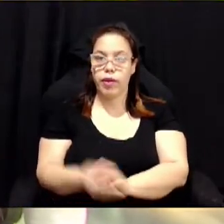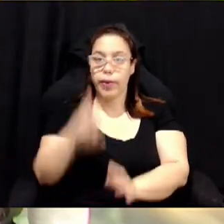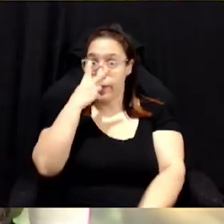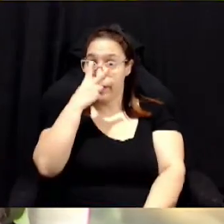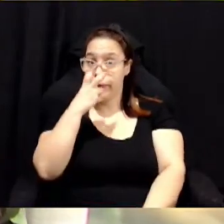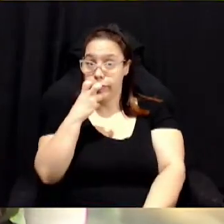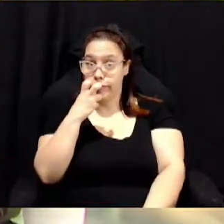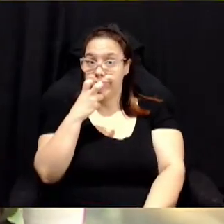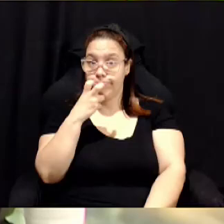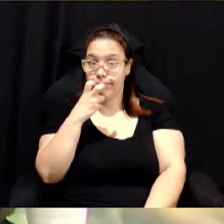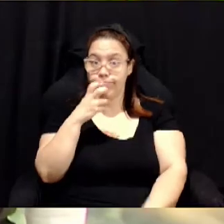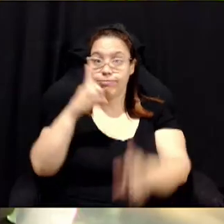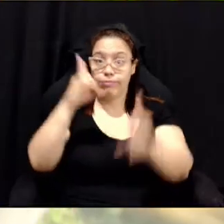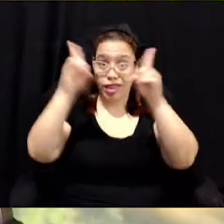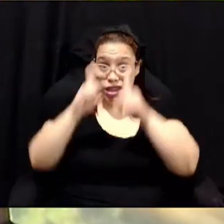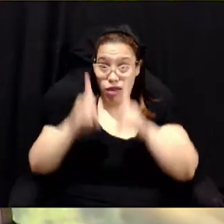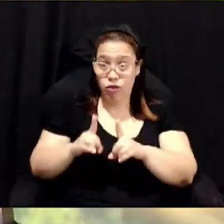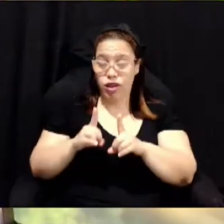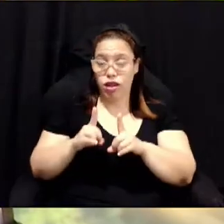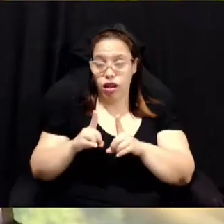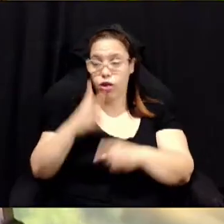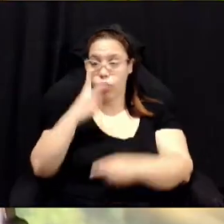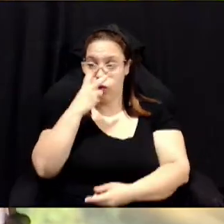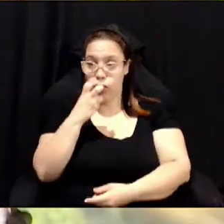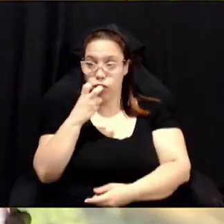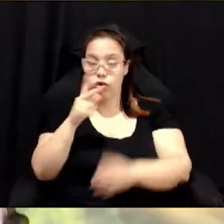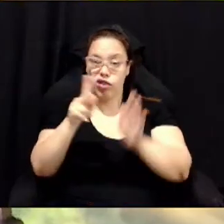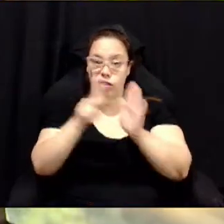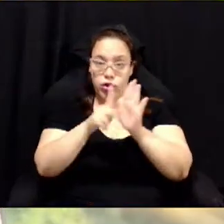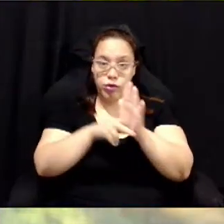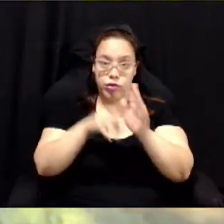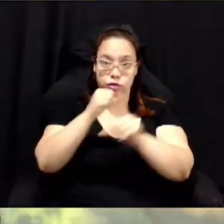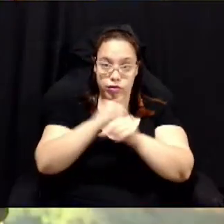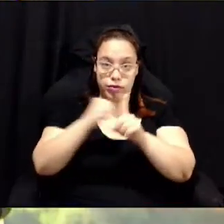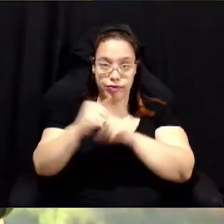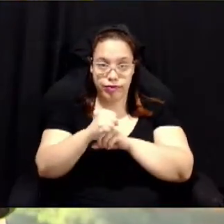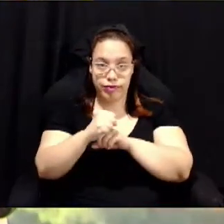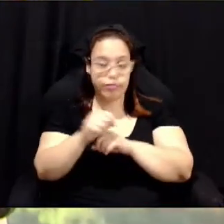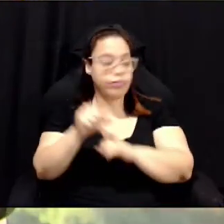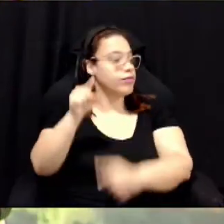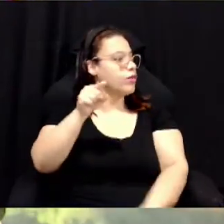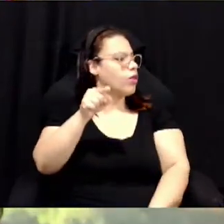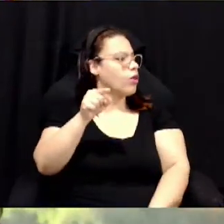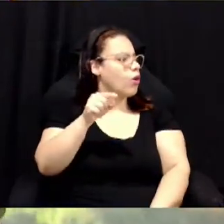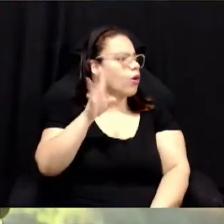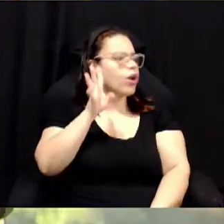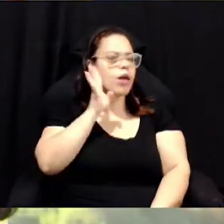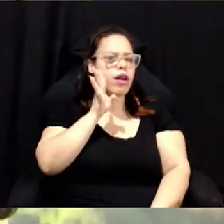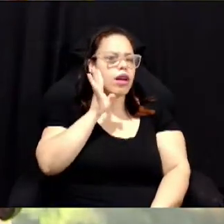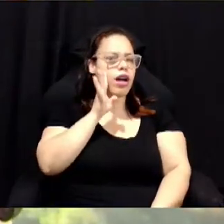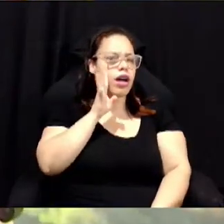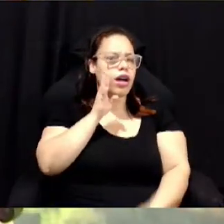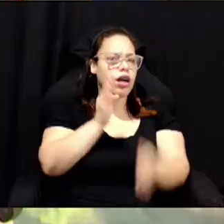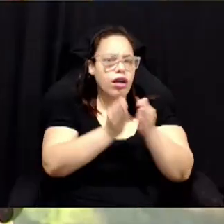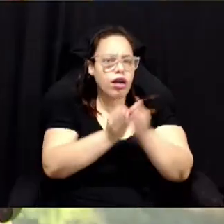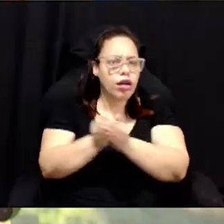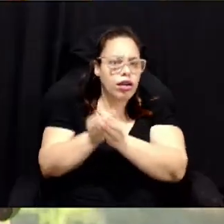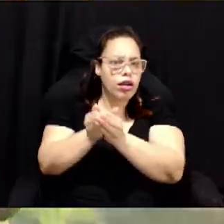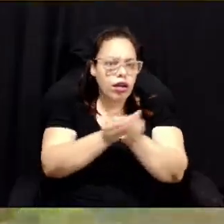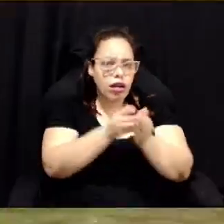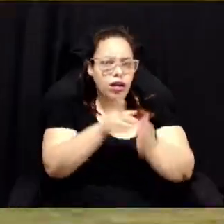deficientes visuais, né? E a gente tem esses projetos sociais aí. E para você, o que é o mais legal assim da canoagem, né? De ter esse contato